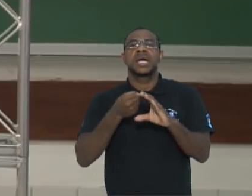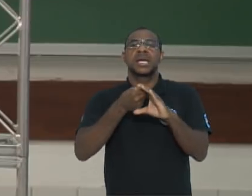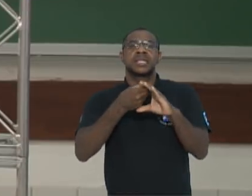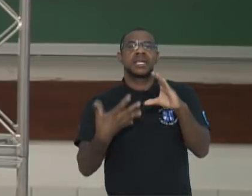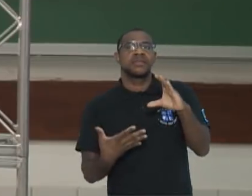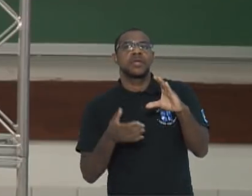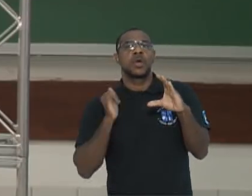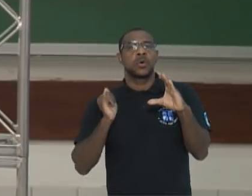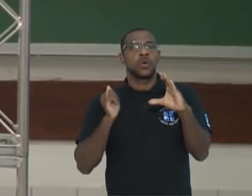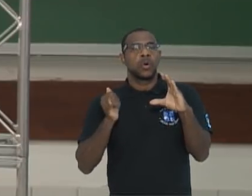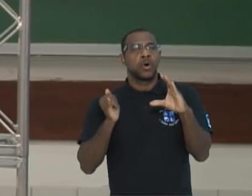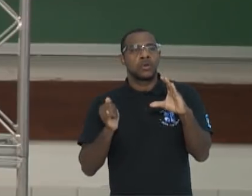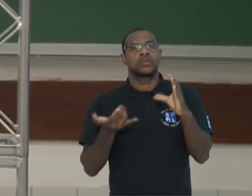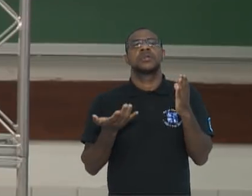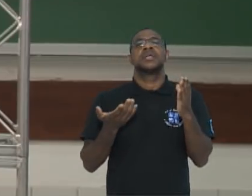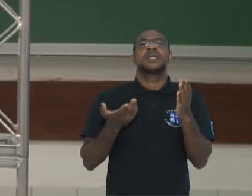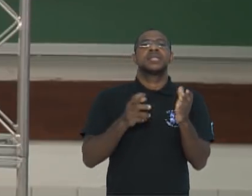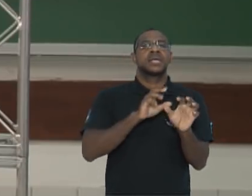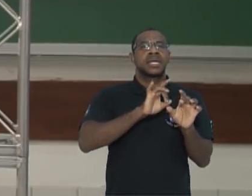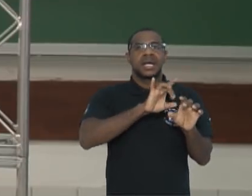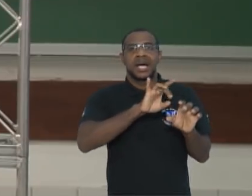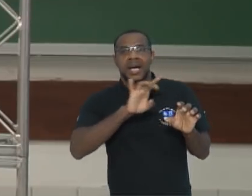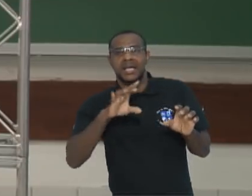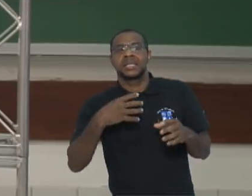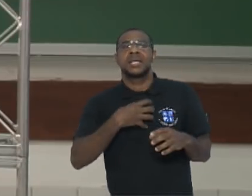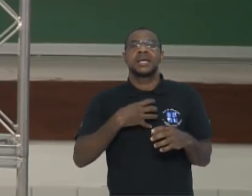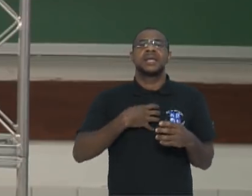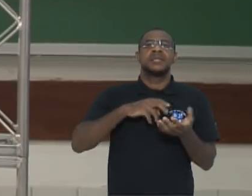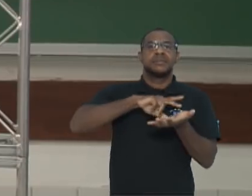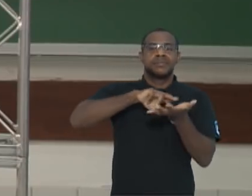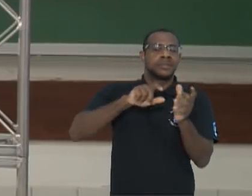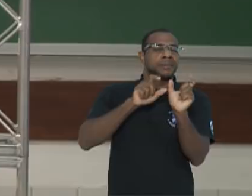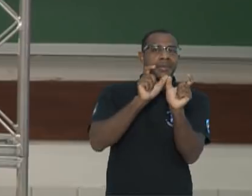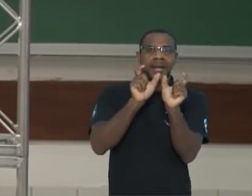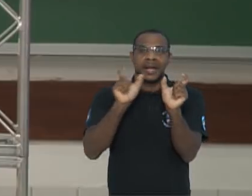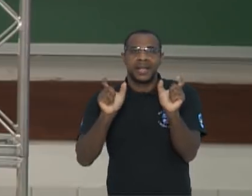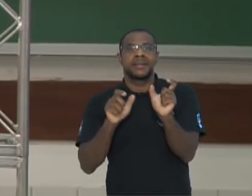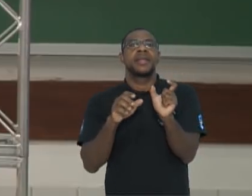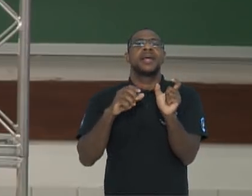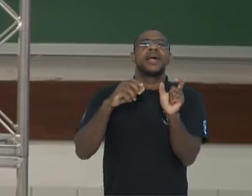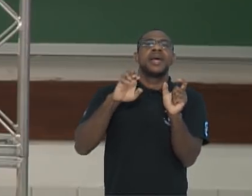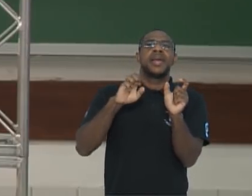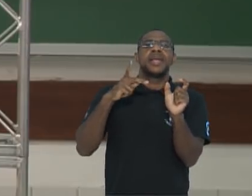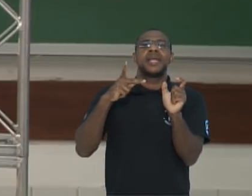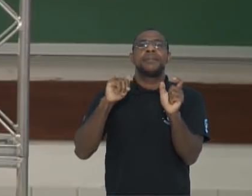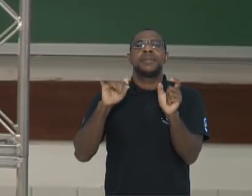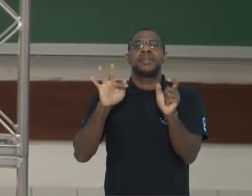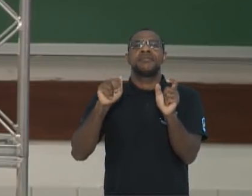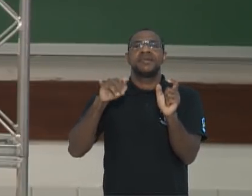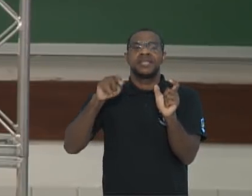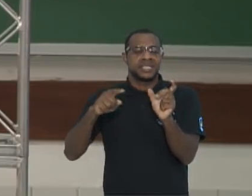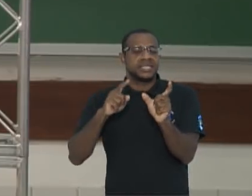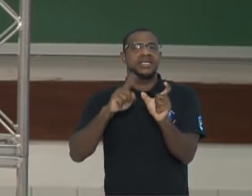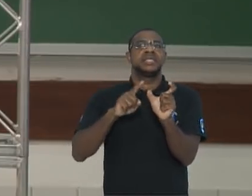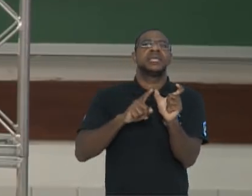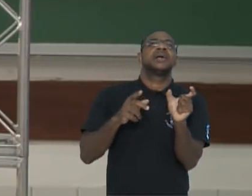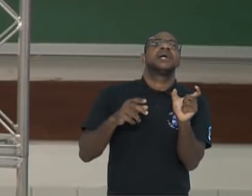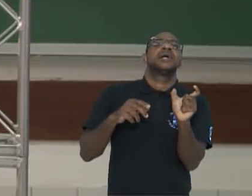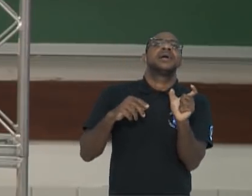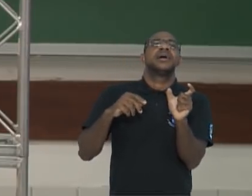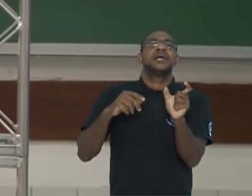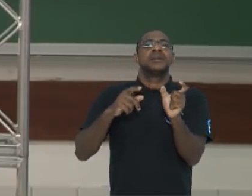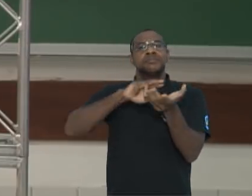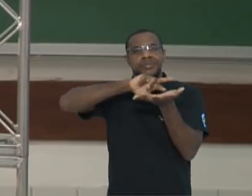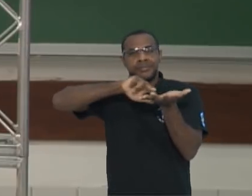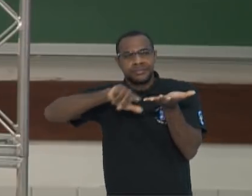do conto da Clarice Lispector, né, como a epifania, a efemeridade, né, vimos ali algumas coisas de